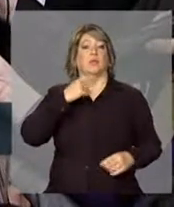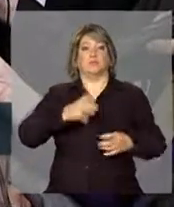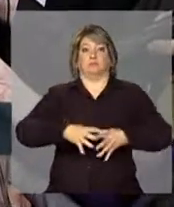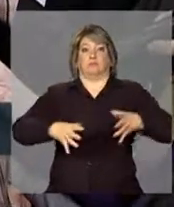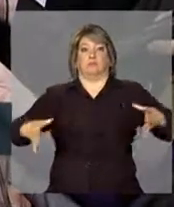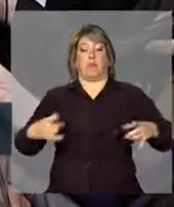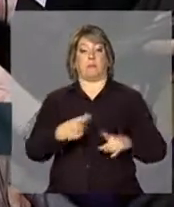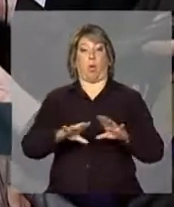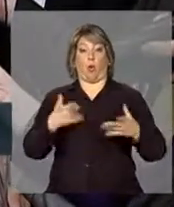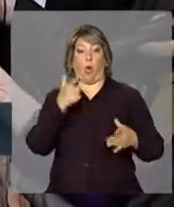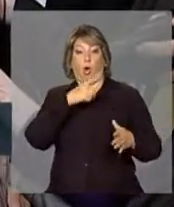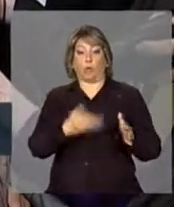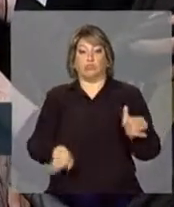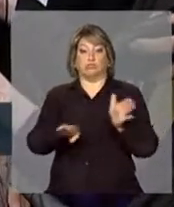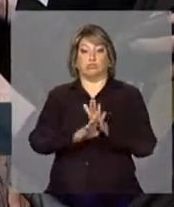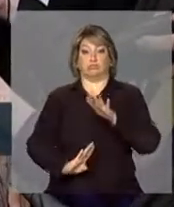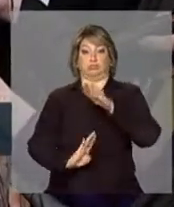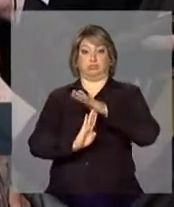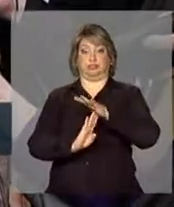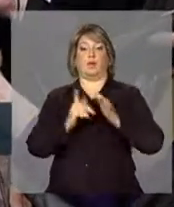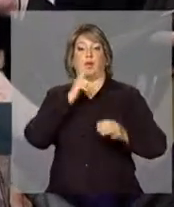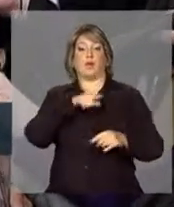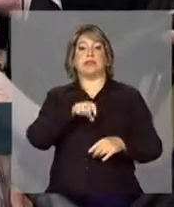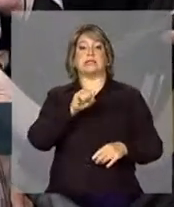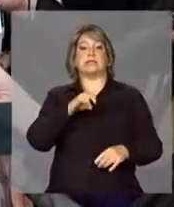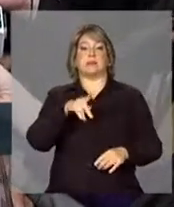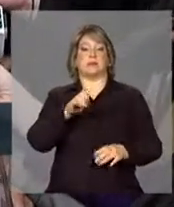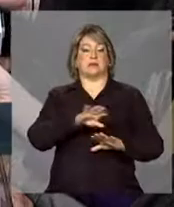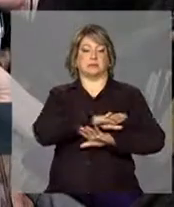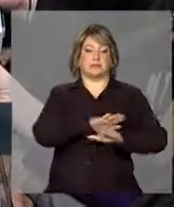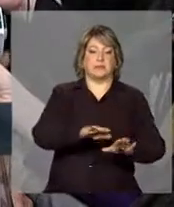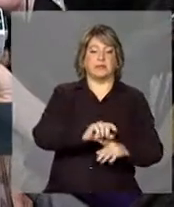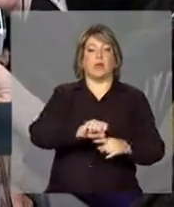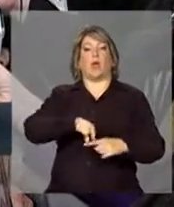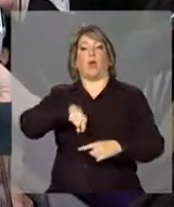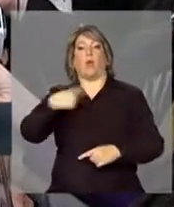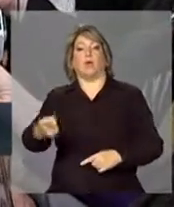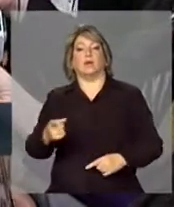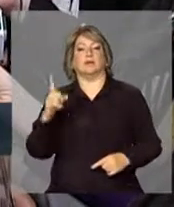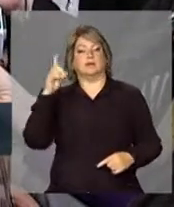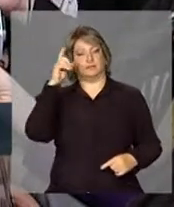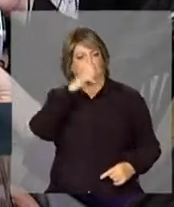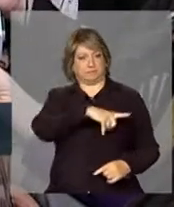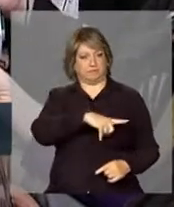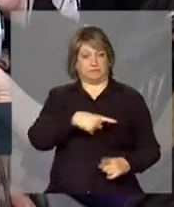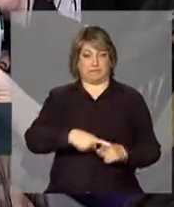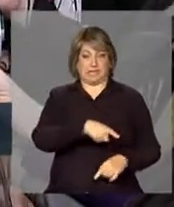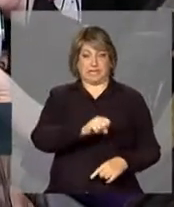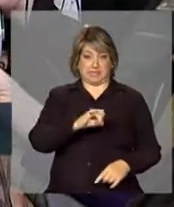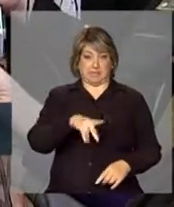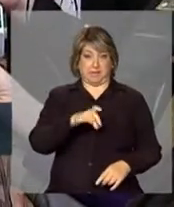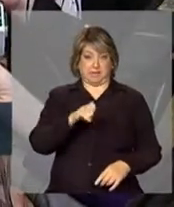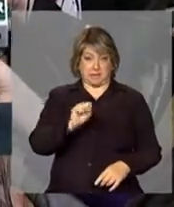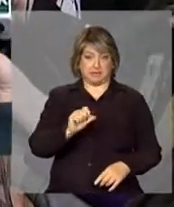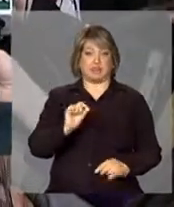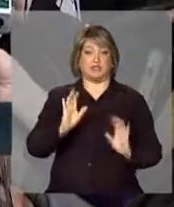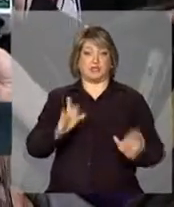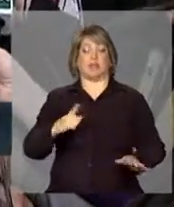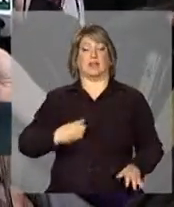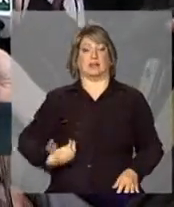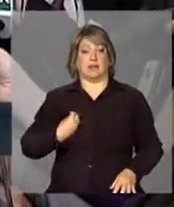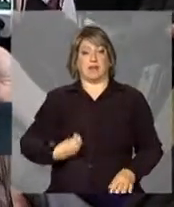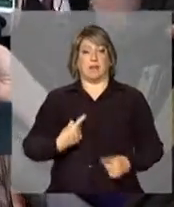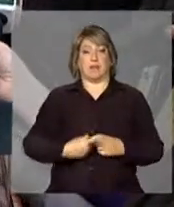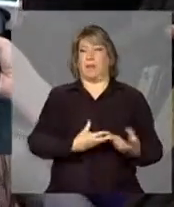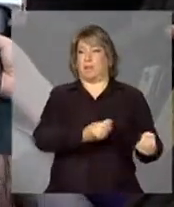ela atinge o limite, ela sai do simples e entra no complicado. Aliás, o Simples já existe para mostrar que o